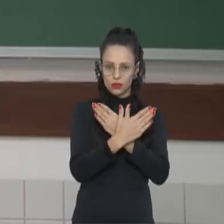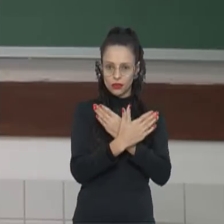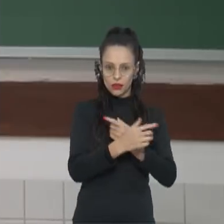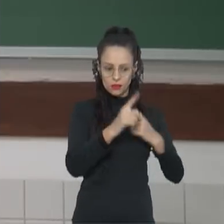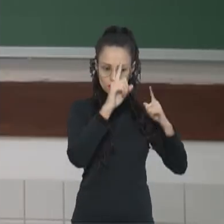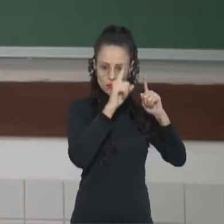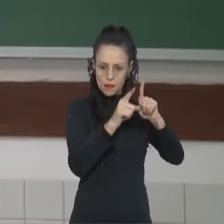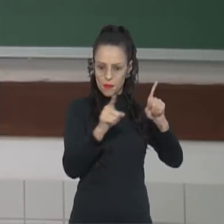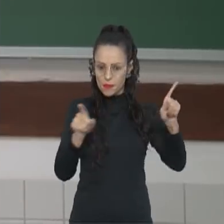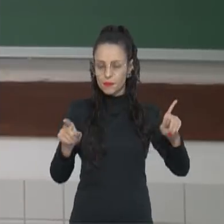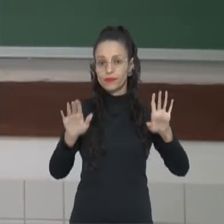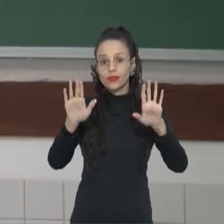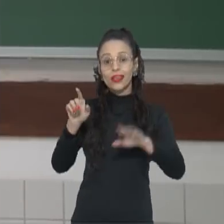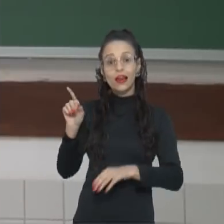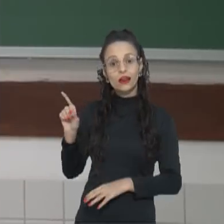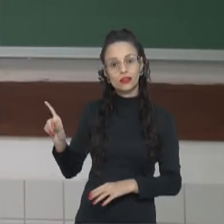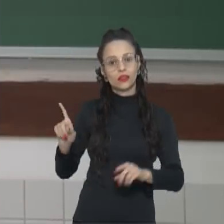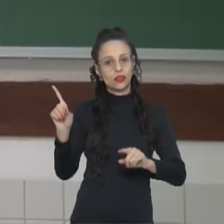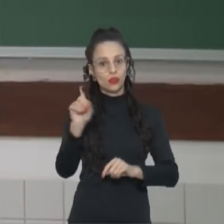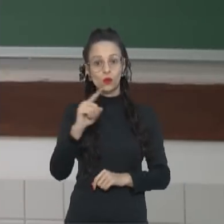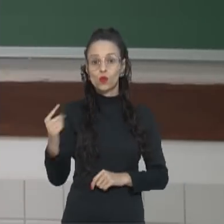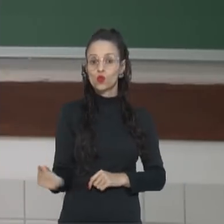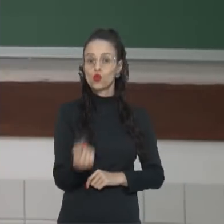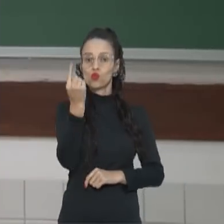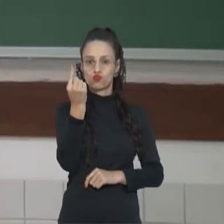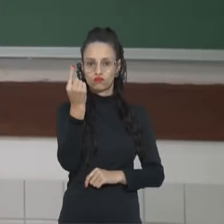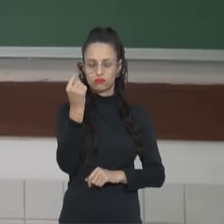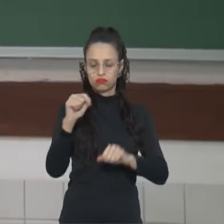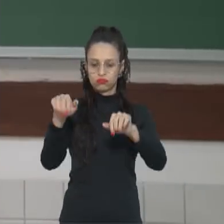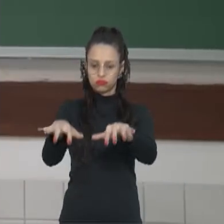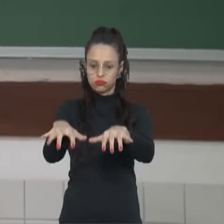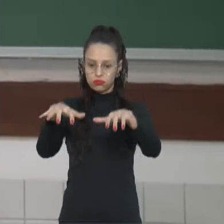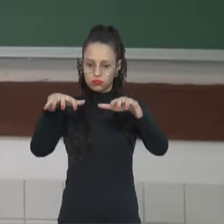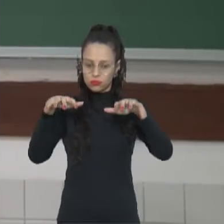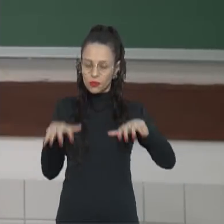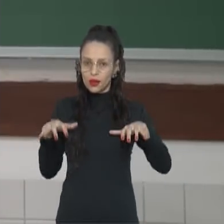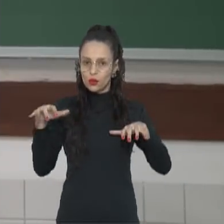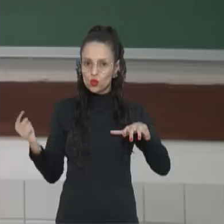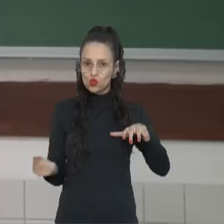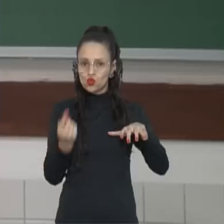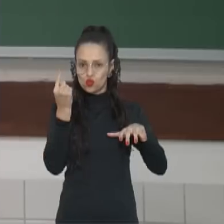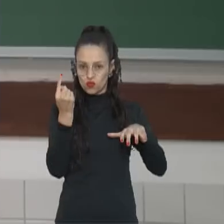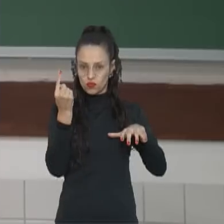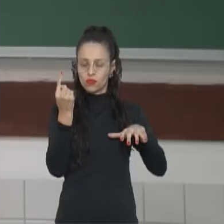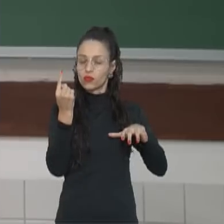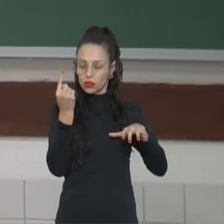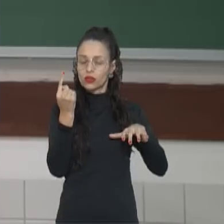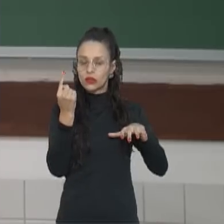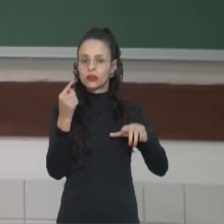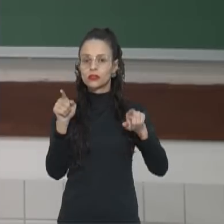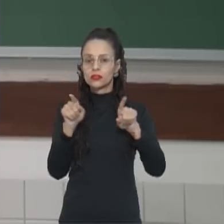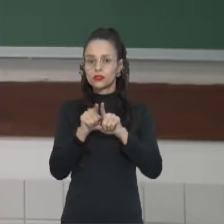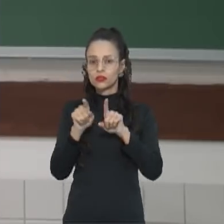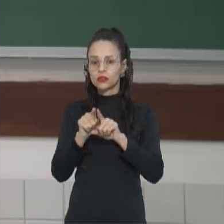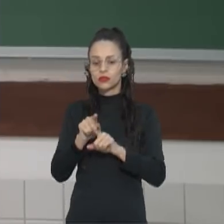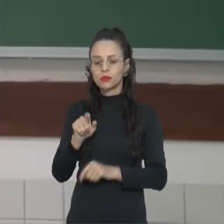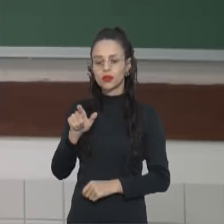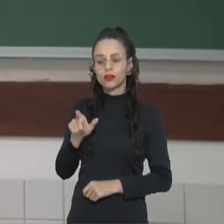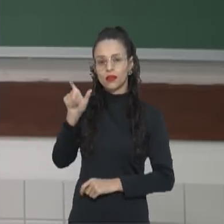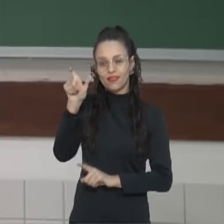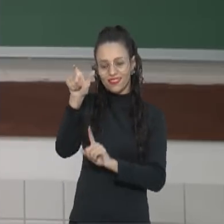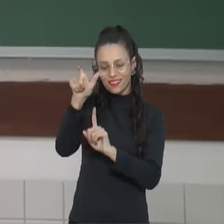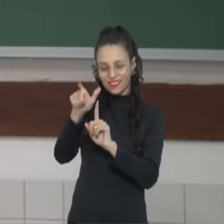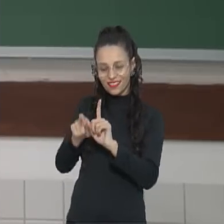Aqui não. É uma ideia de uma terra só, um império só. E tinha uma noção que o imperador,